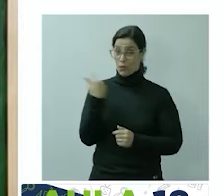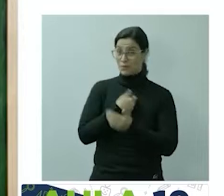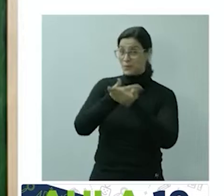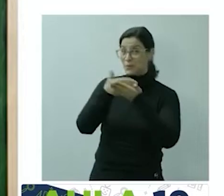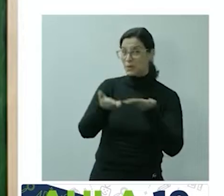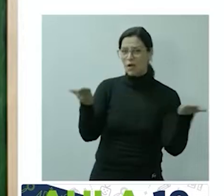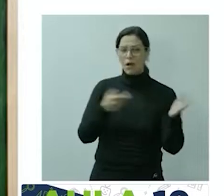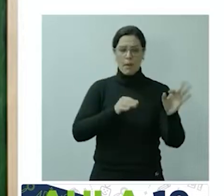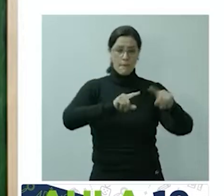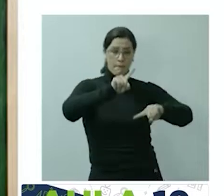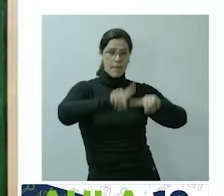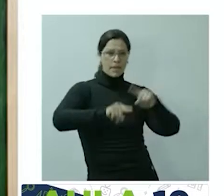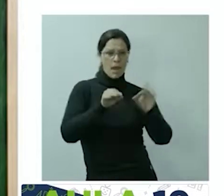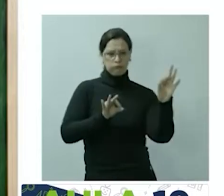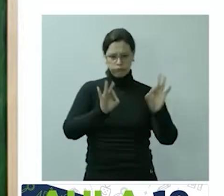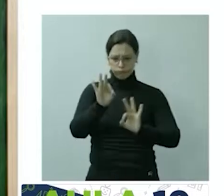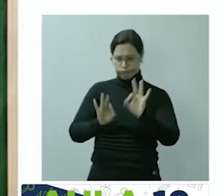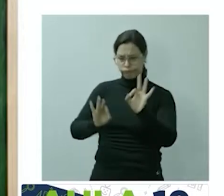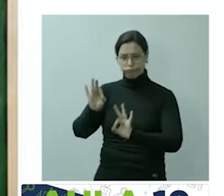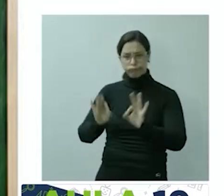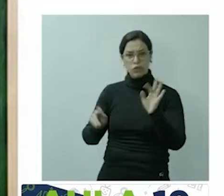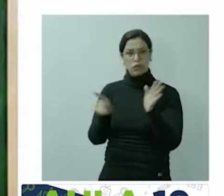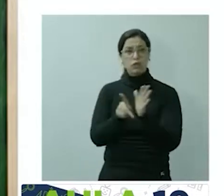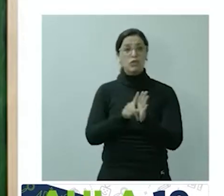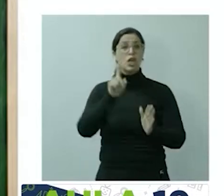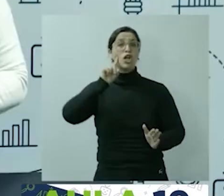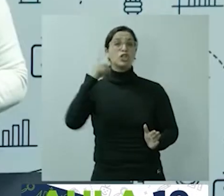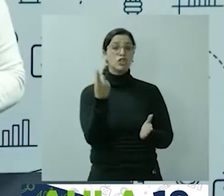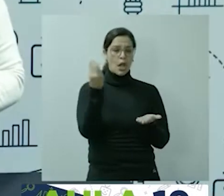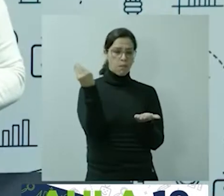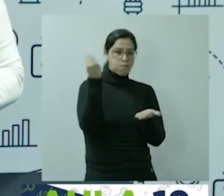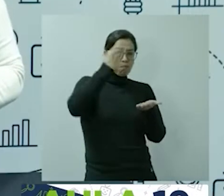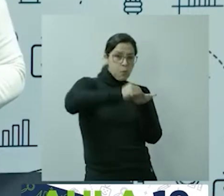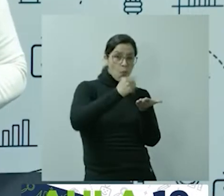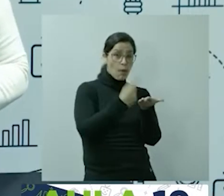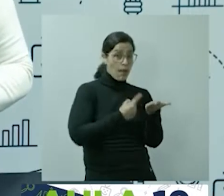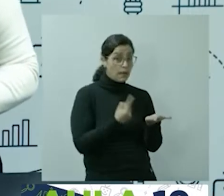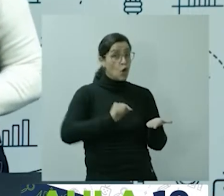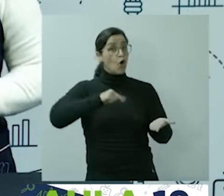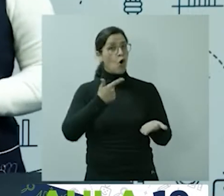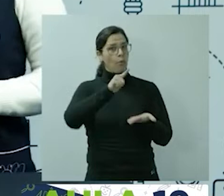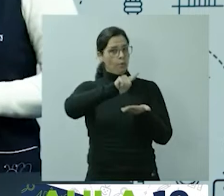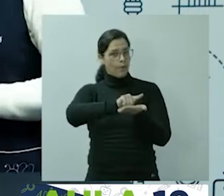nós vamos separar os materiais e colocar a data no caderno ou na folha.